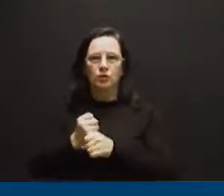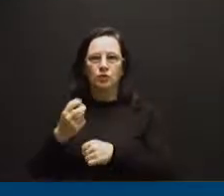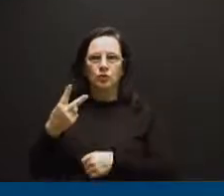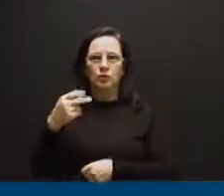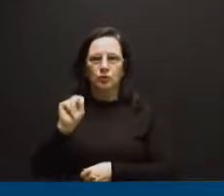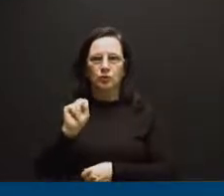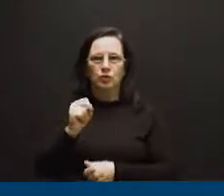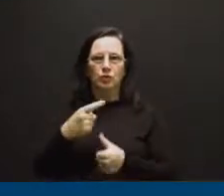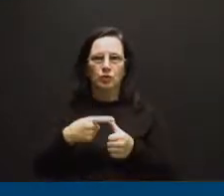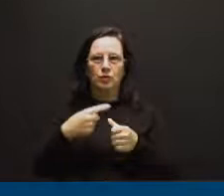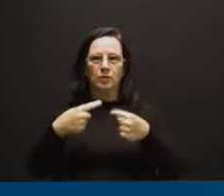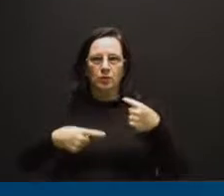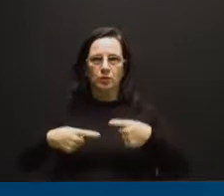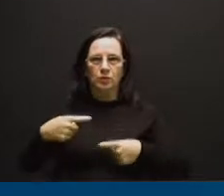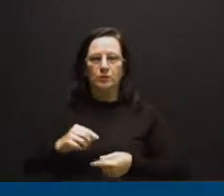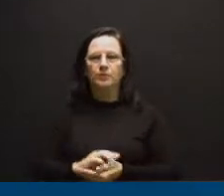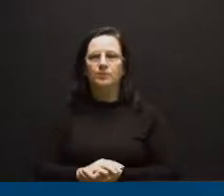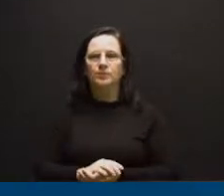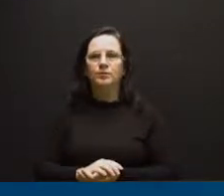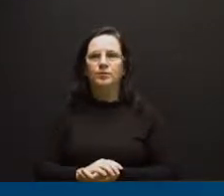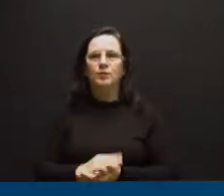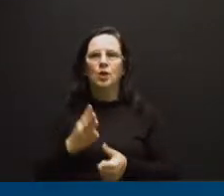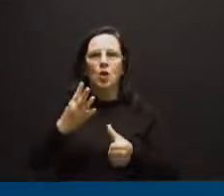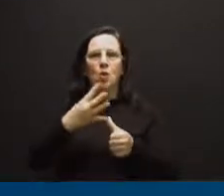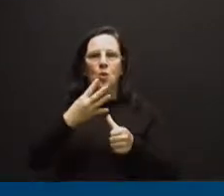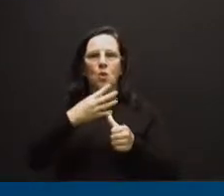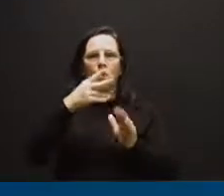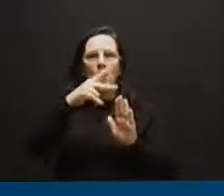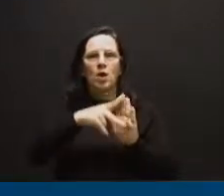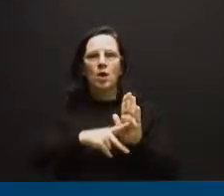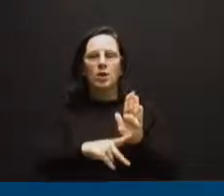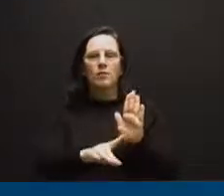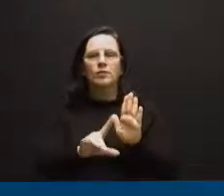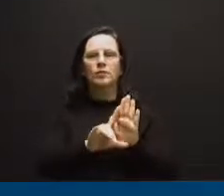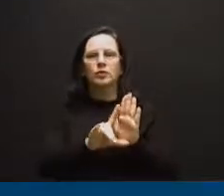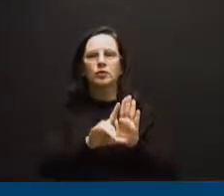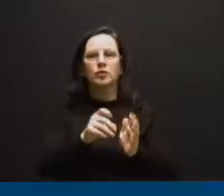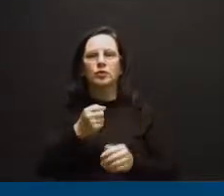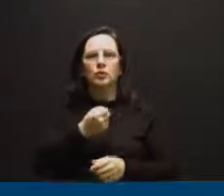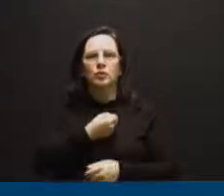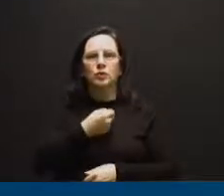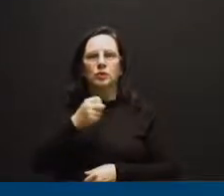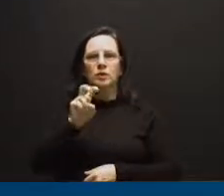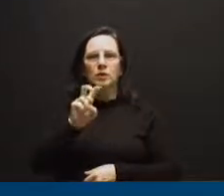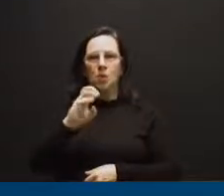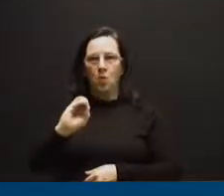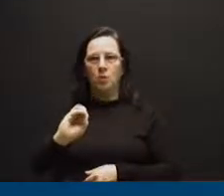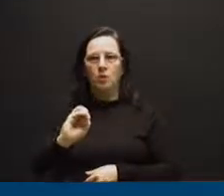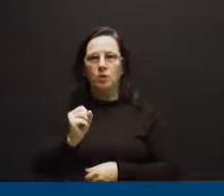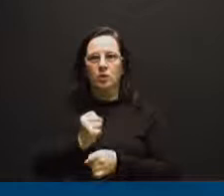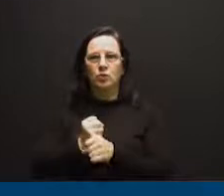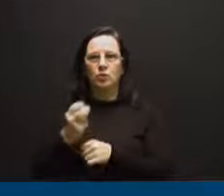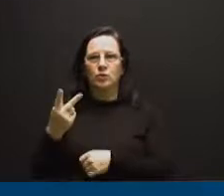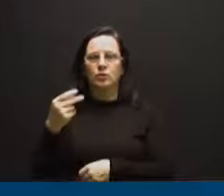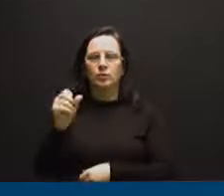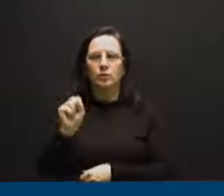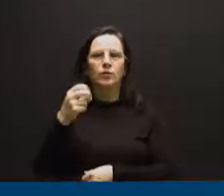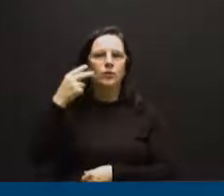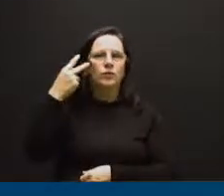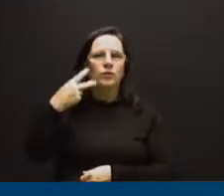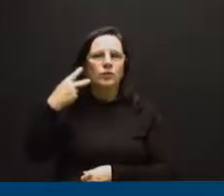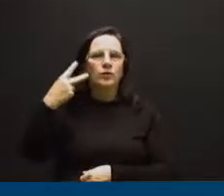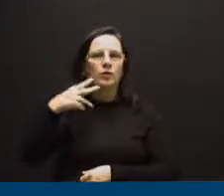em primeira discussão o quarto item é o projeto de lei de número 50 barra 2018 de autoria do vereador